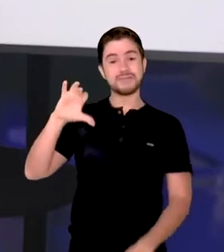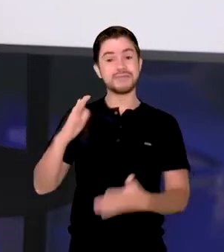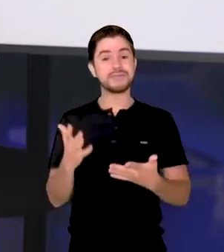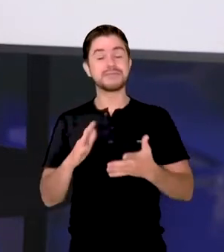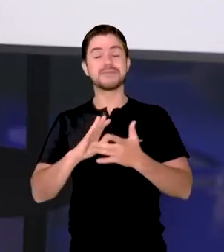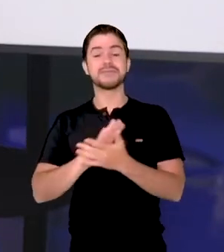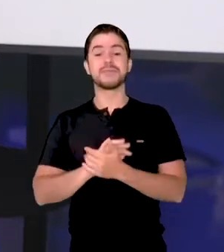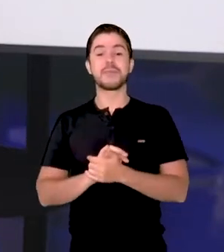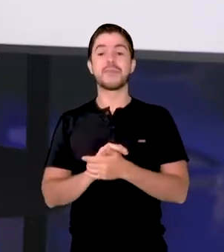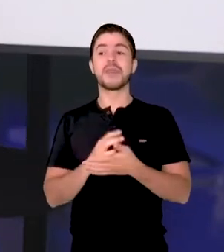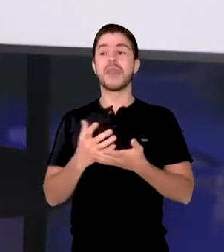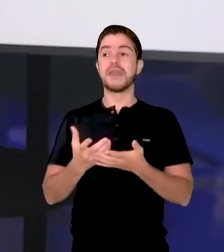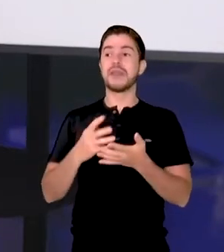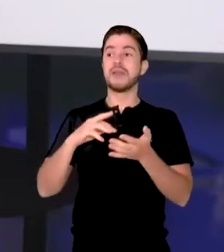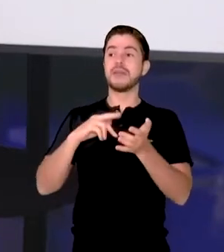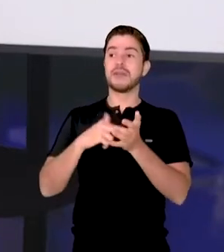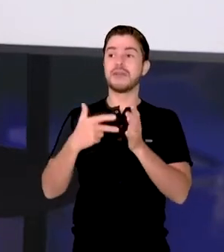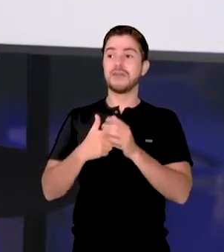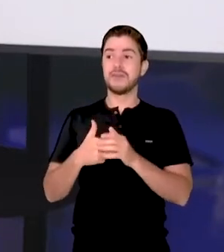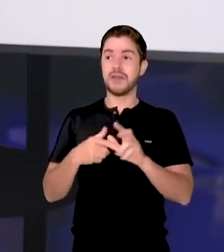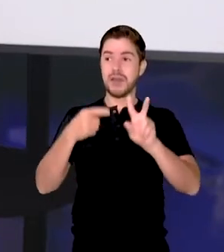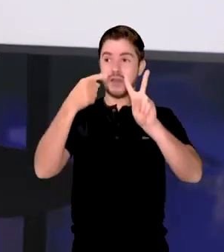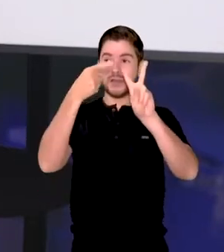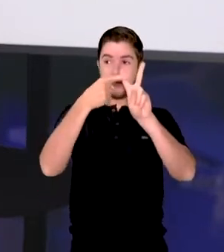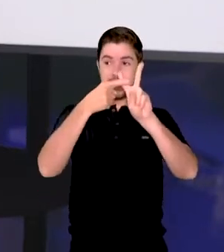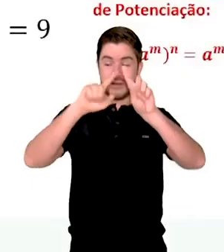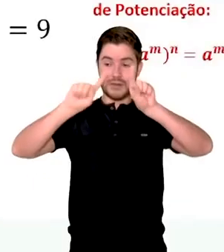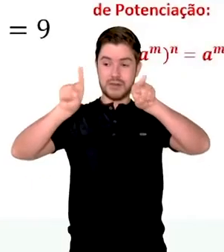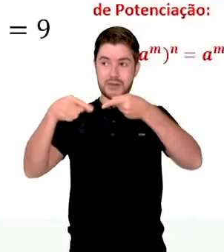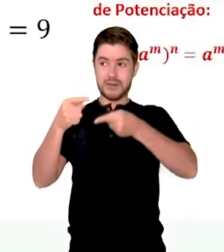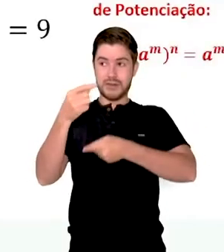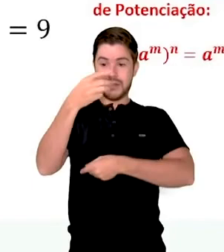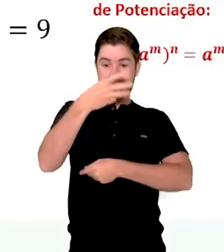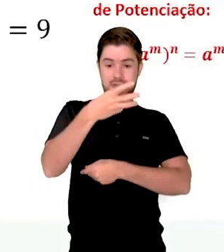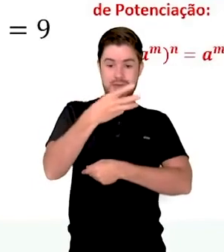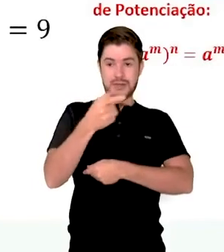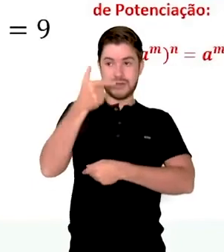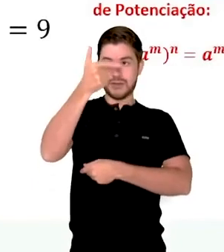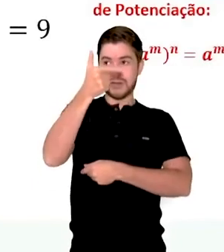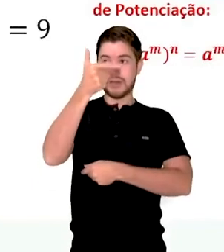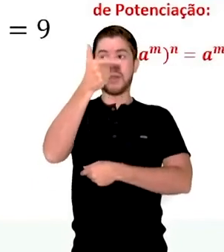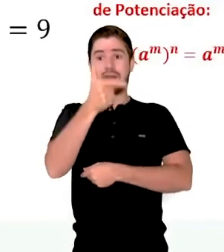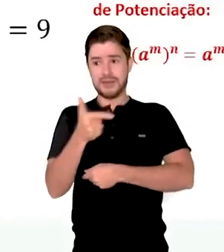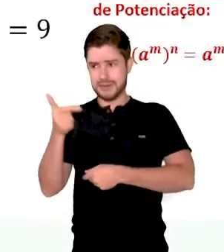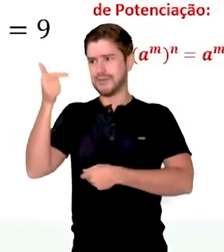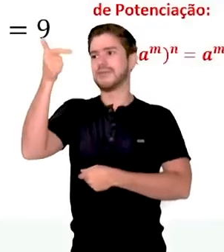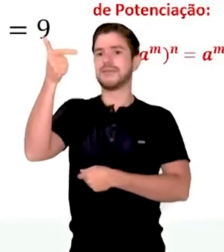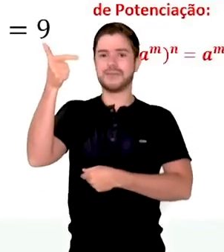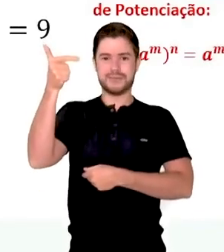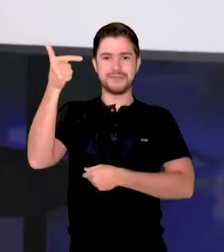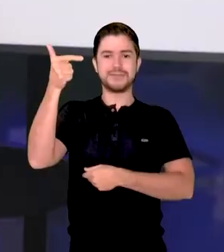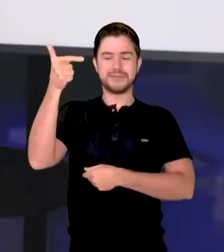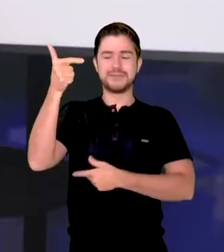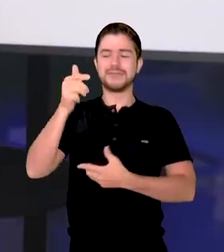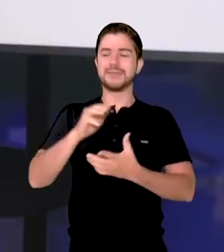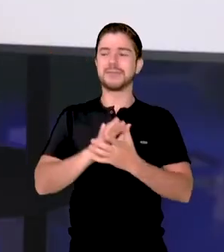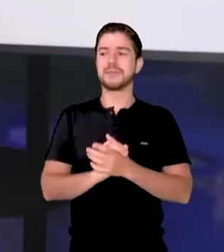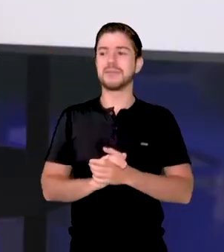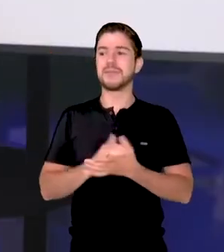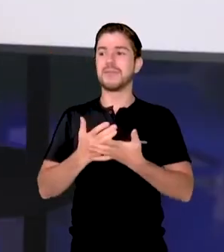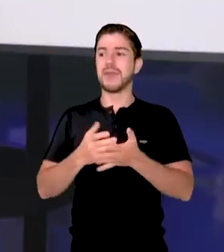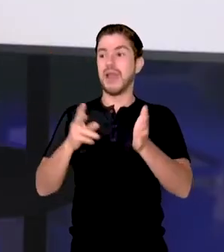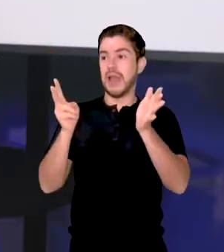por conta disso que eu escrevi 3 ao quadrado e levado novamente ao quadrado de bola pegando aquela propriedade de